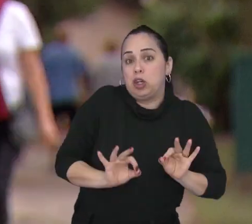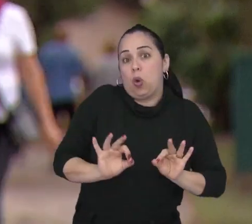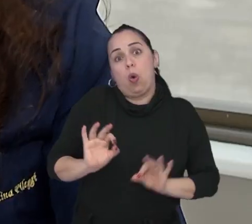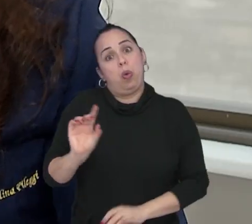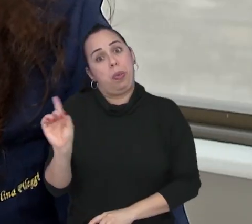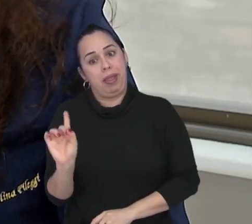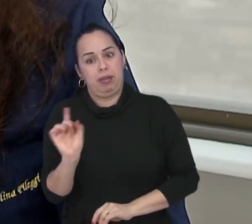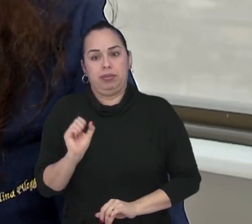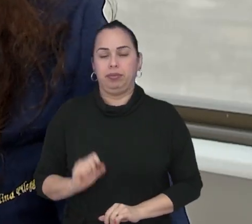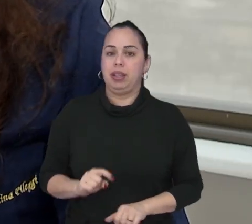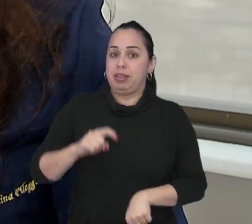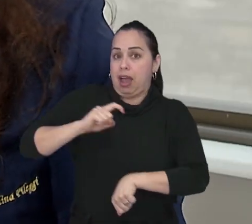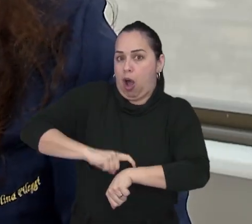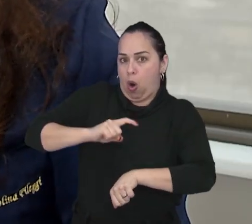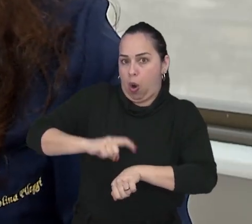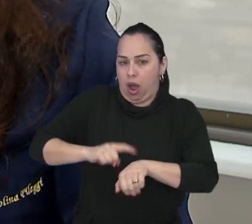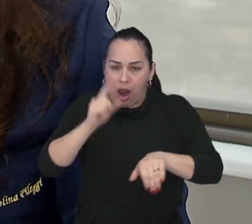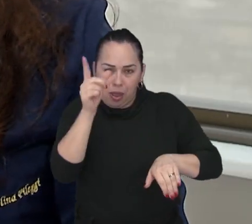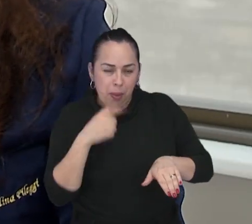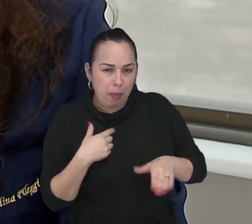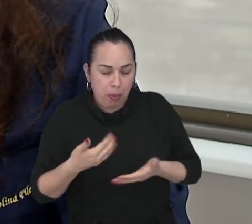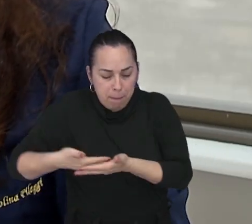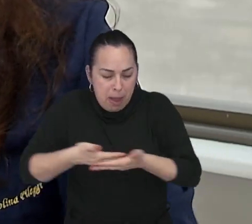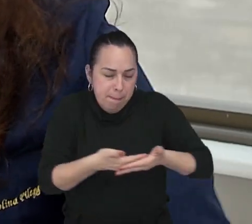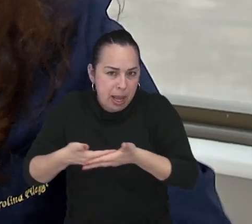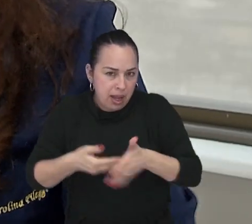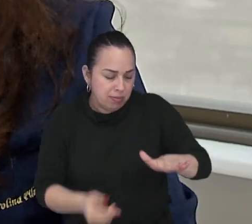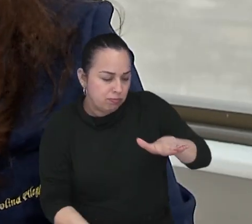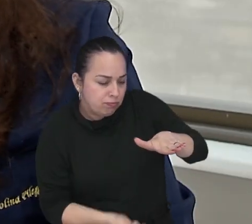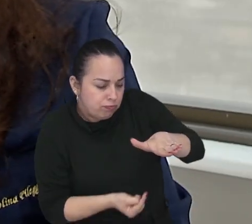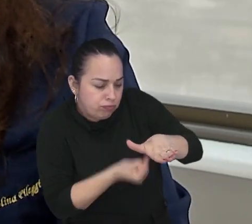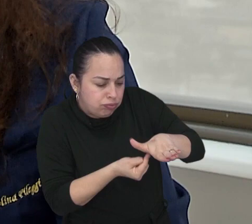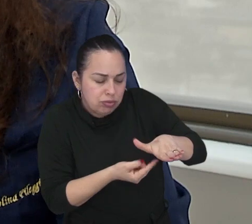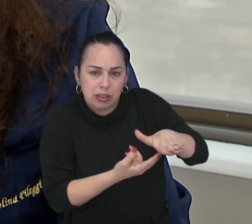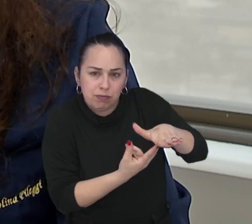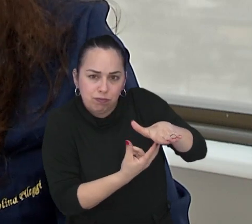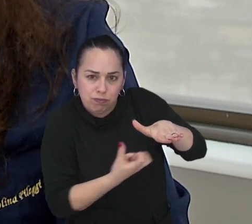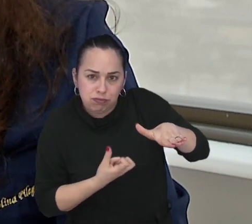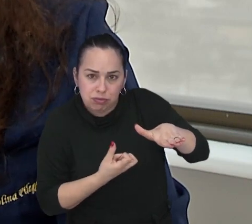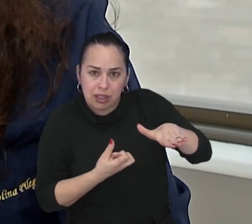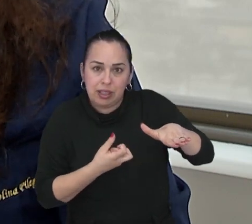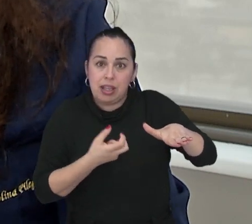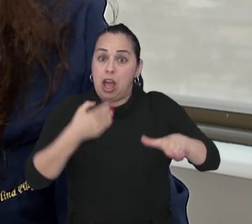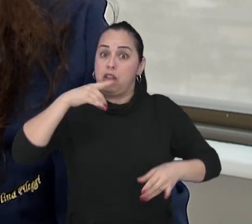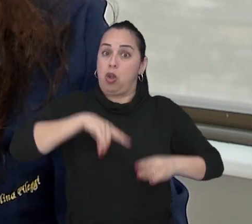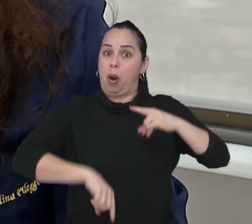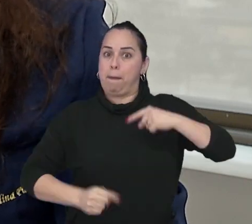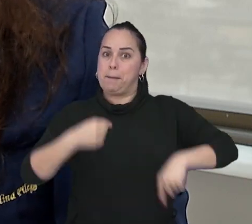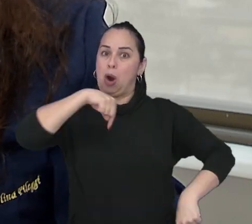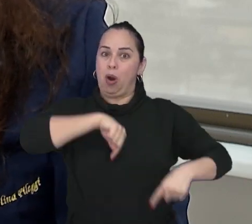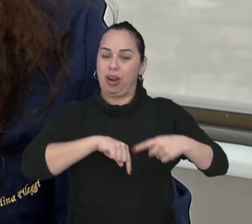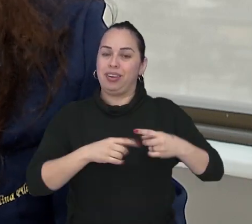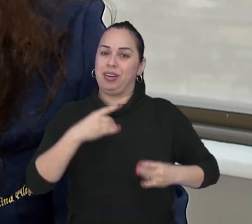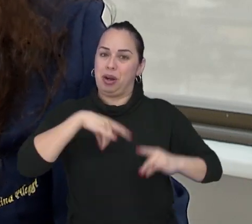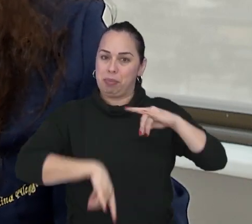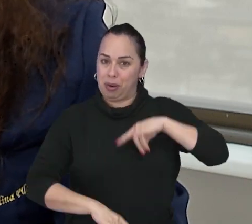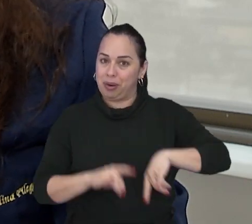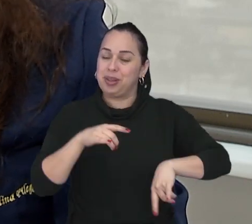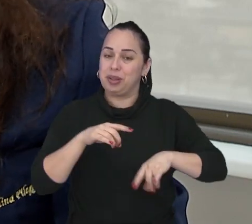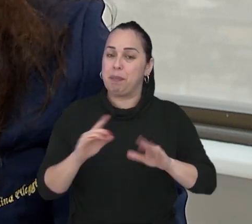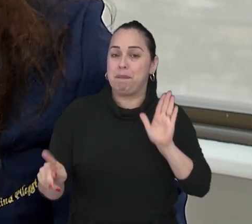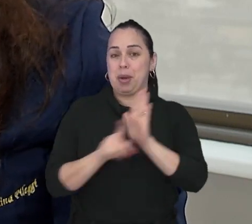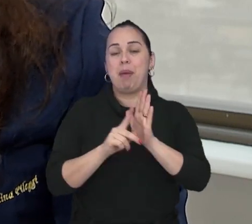não no teste do pezinho é quando a gente faz a primeira medida de de TSH e T4 livre o T4 livre é o hormônio